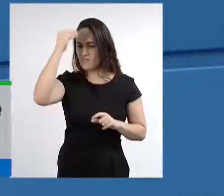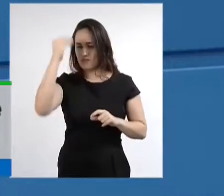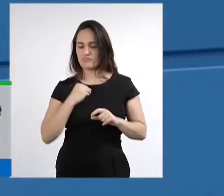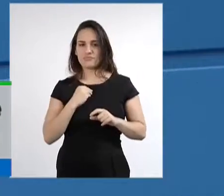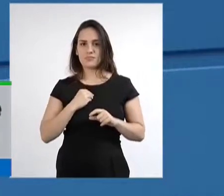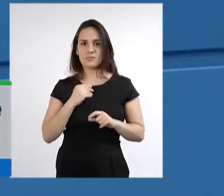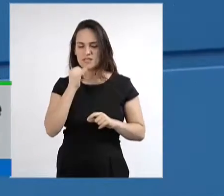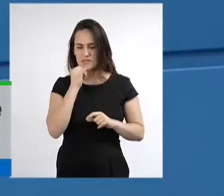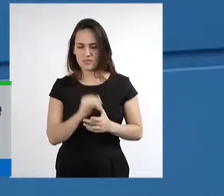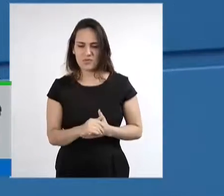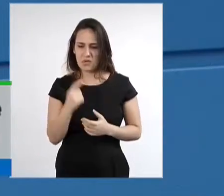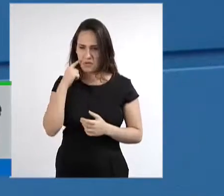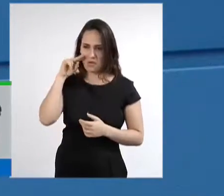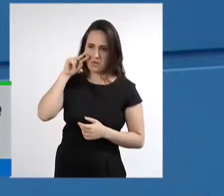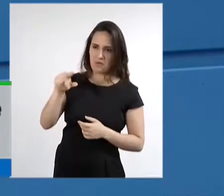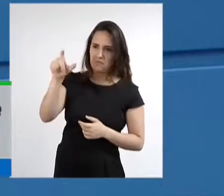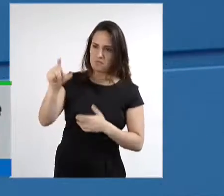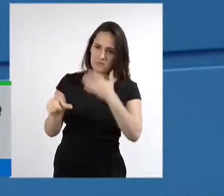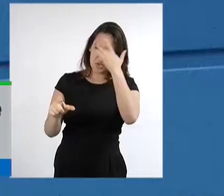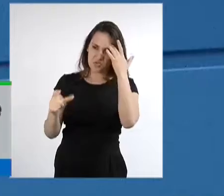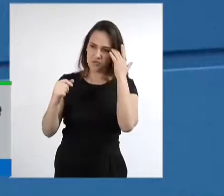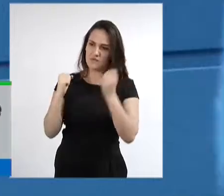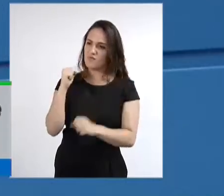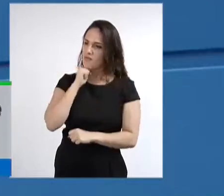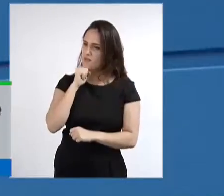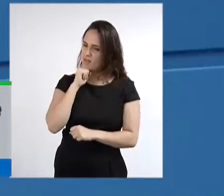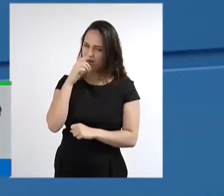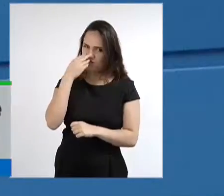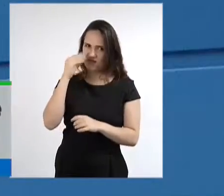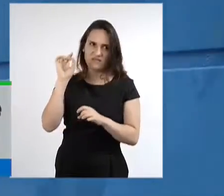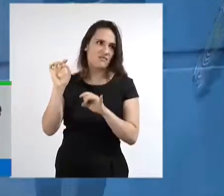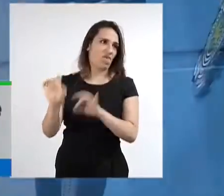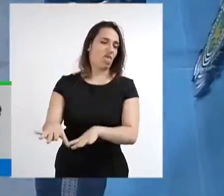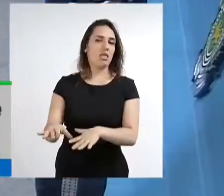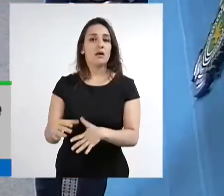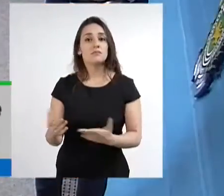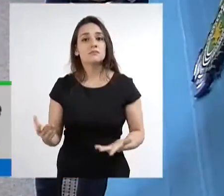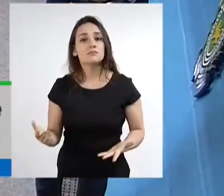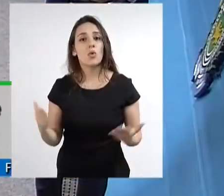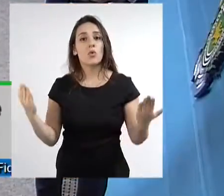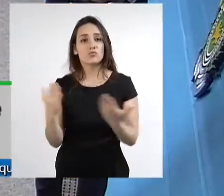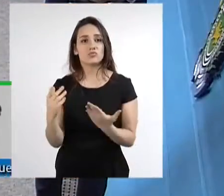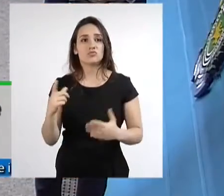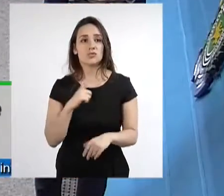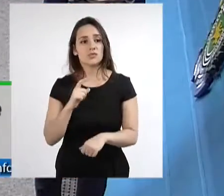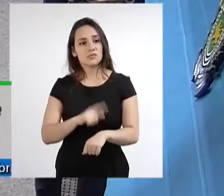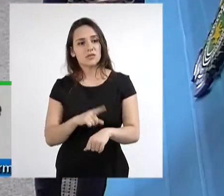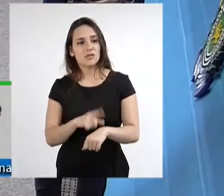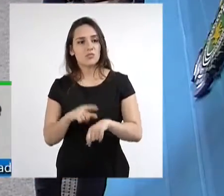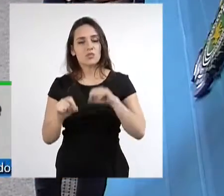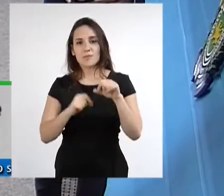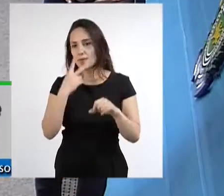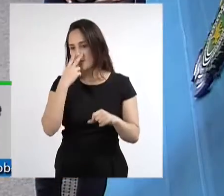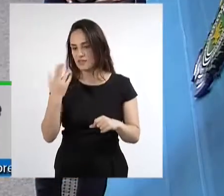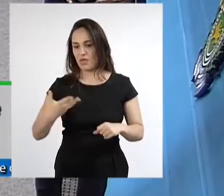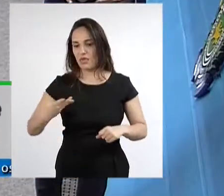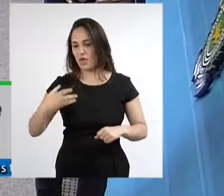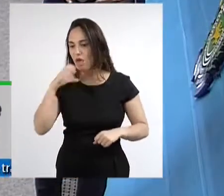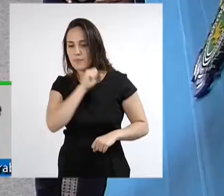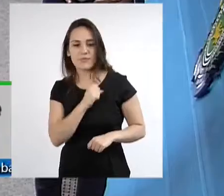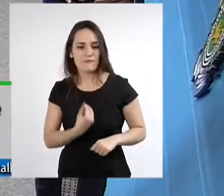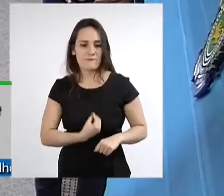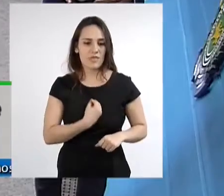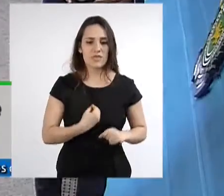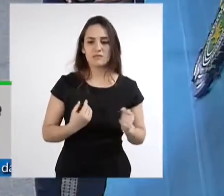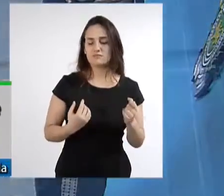como se o idoso não existisse. E nos tempos modernos que nós estamos vivendo, da pressa, da